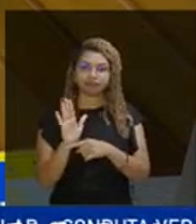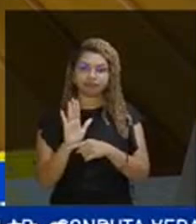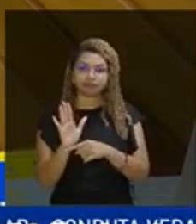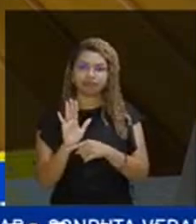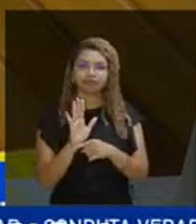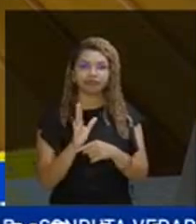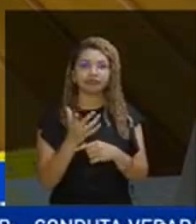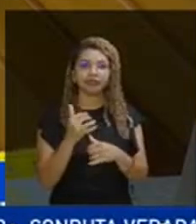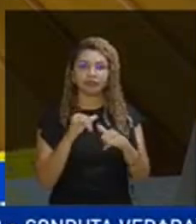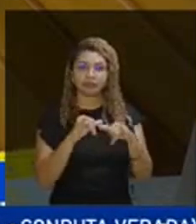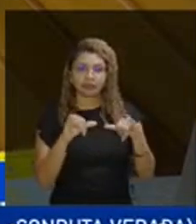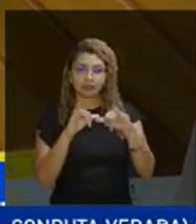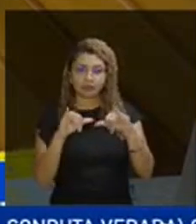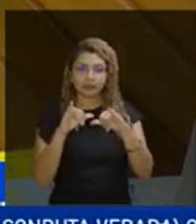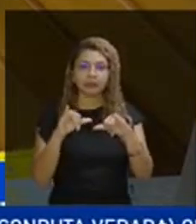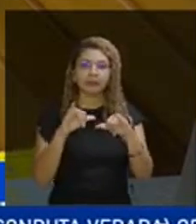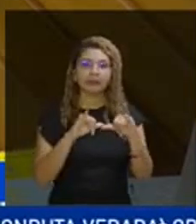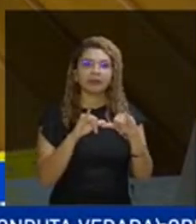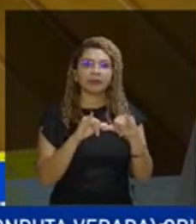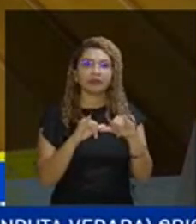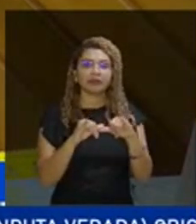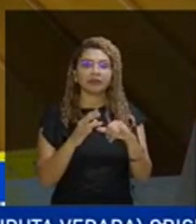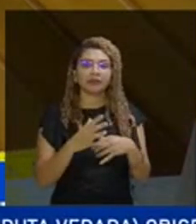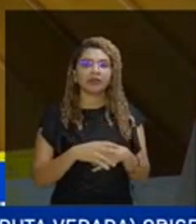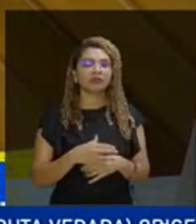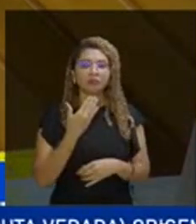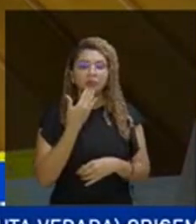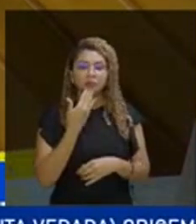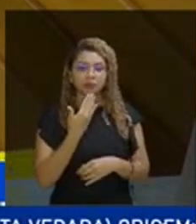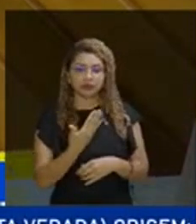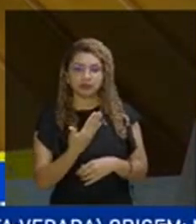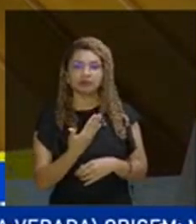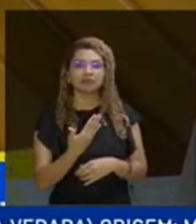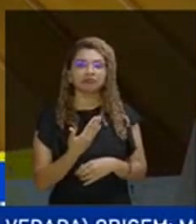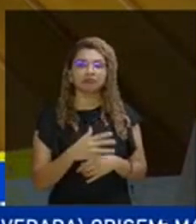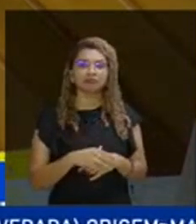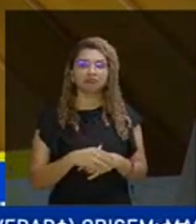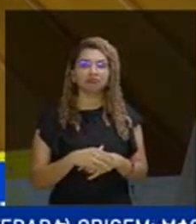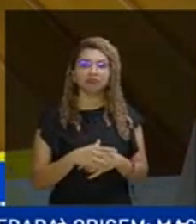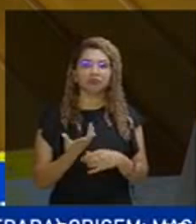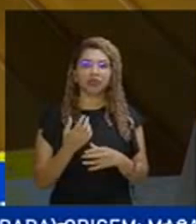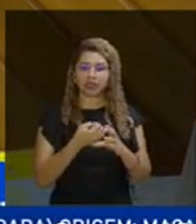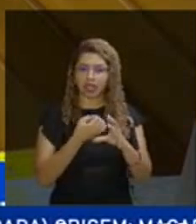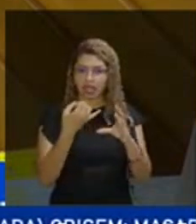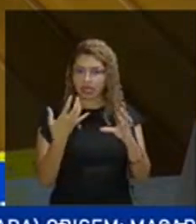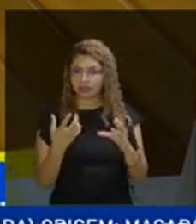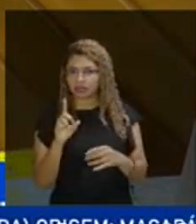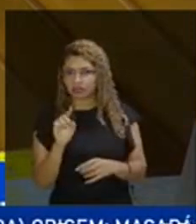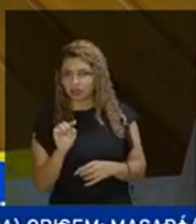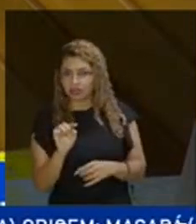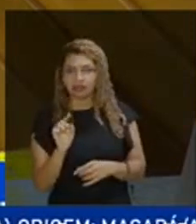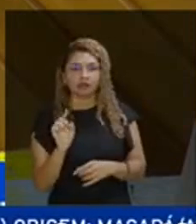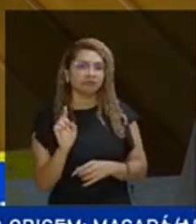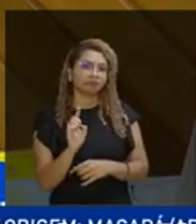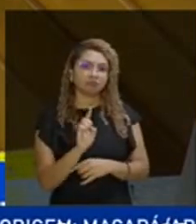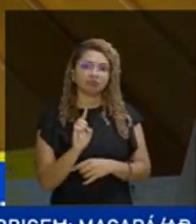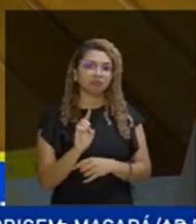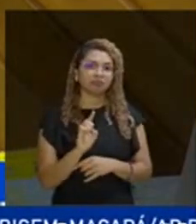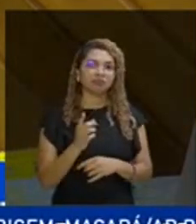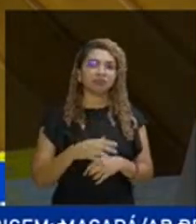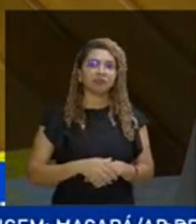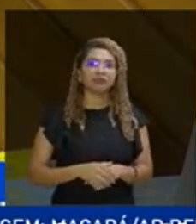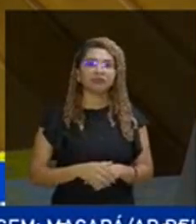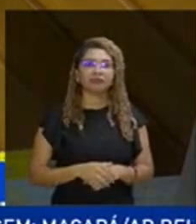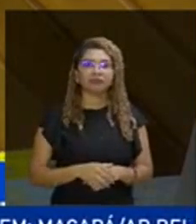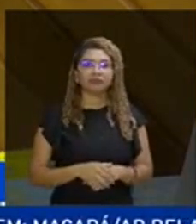das proibições legais sobre as quais se fundamentou o pedido do recorrente. Não restou caracterizado o uso indevido de bens públicos para a promoção da